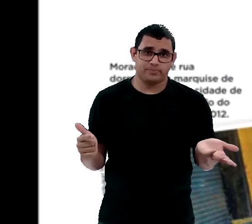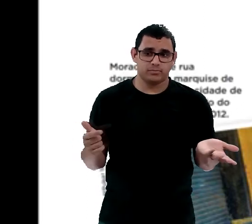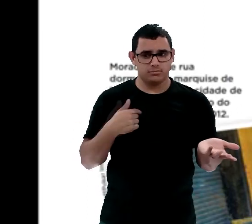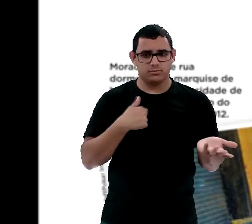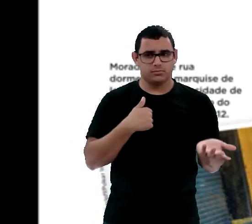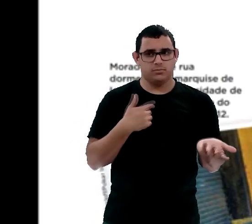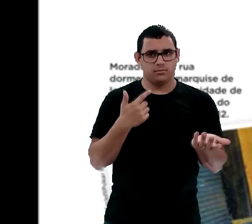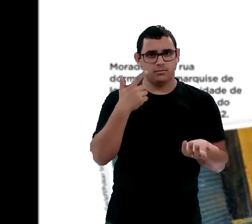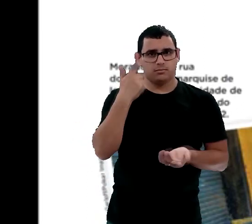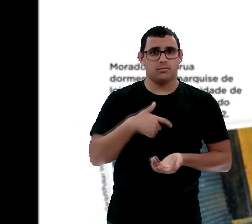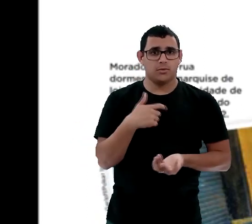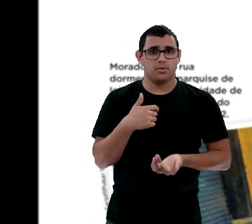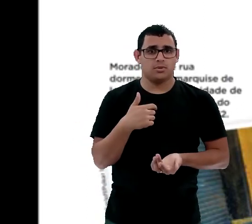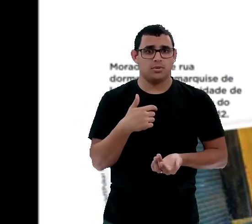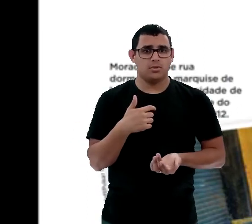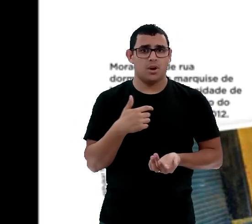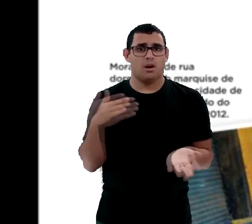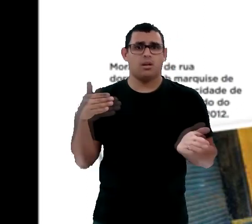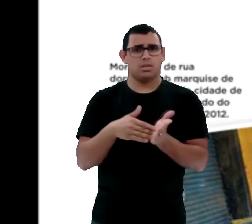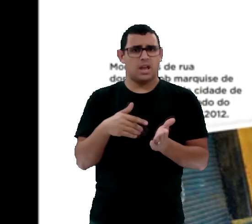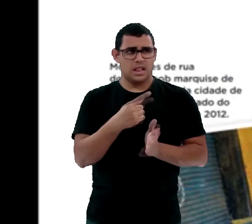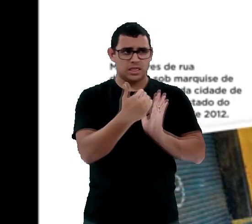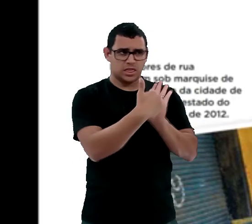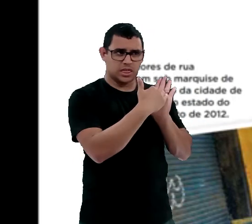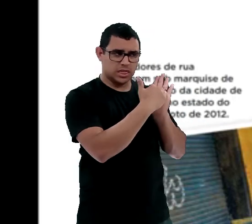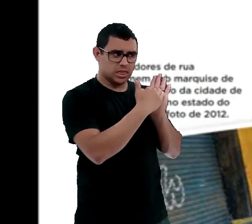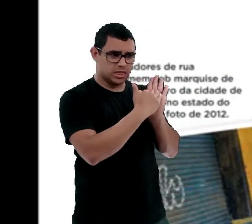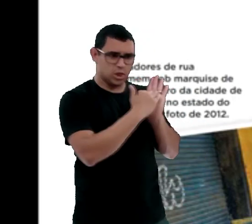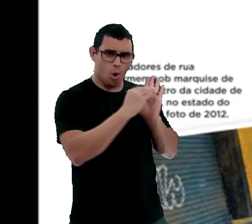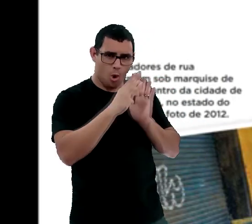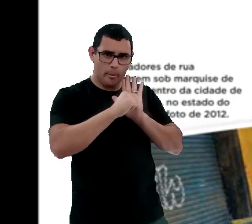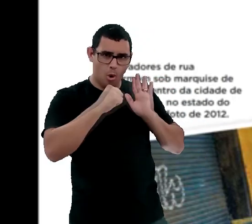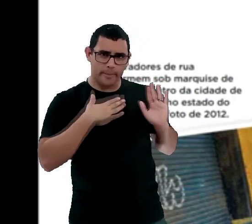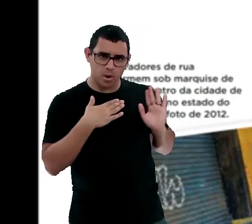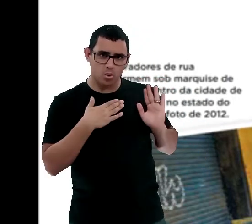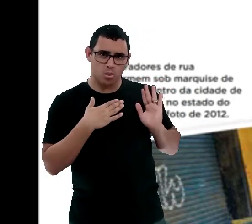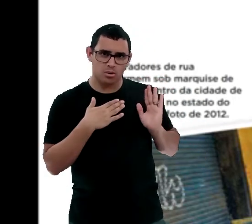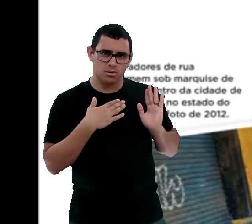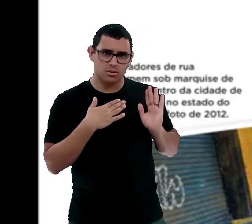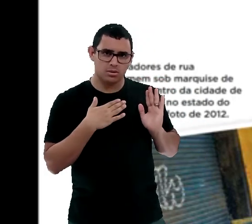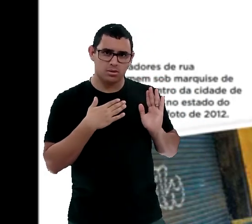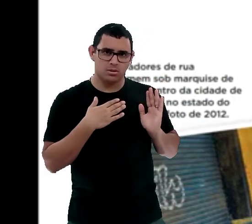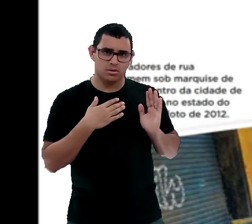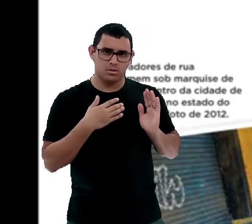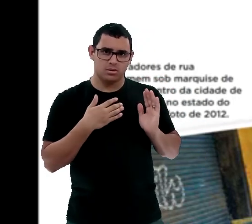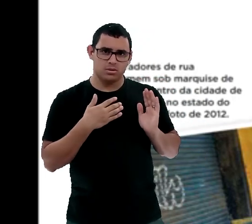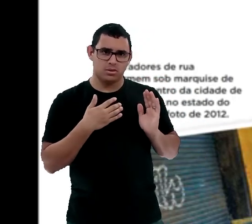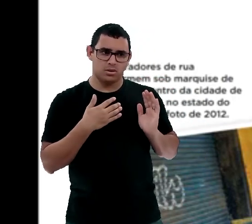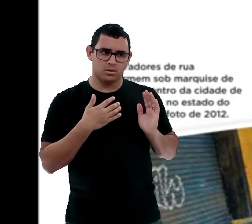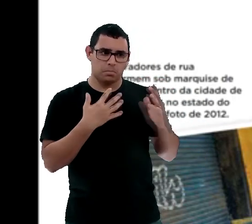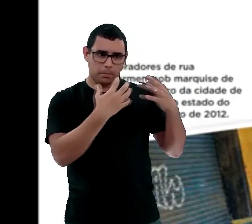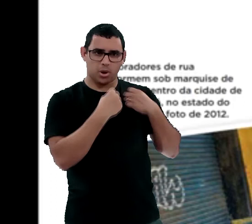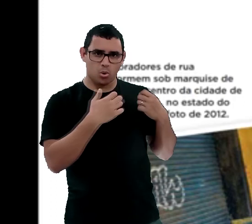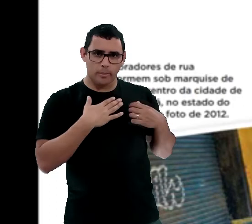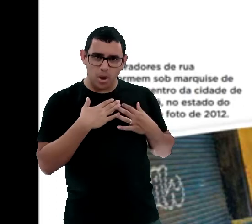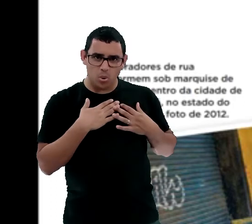Marx, mas a gente tem que ter consciência até que ponto isso é verdade, né? Até que ponto